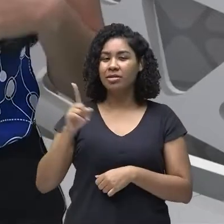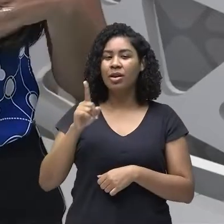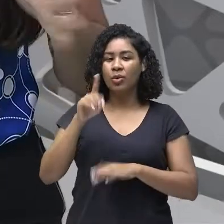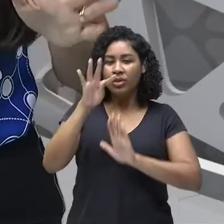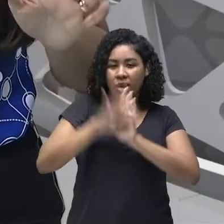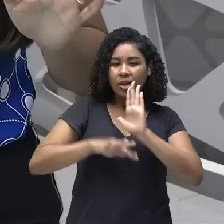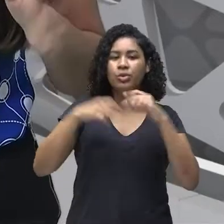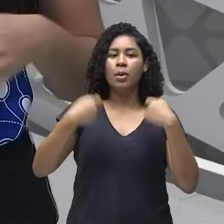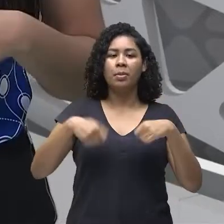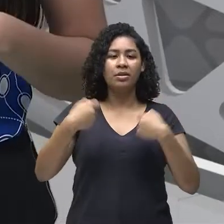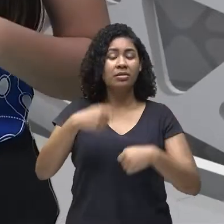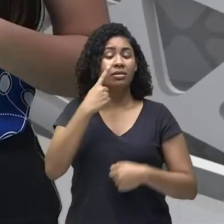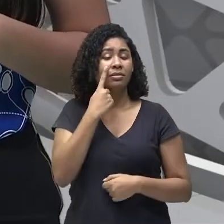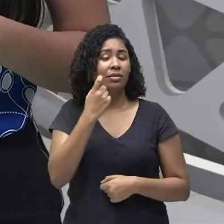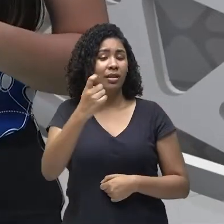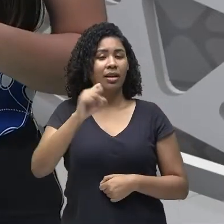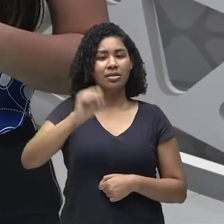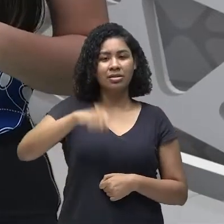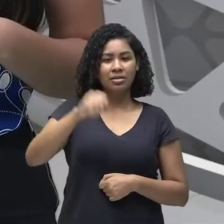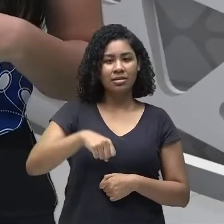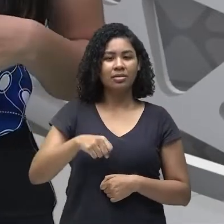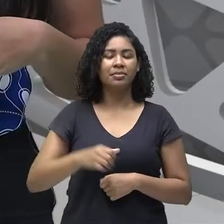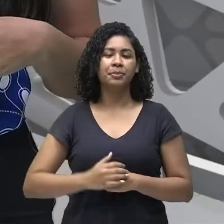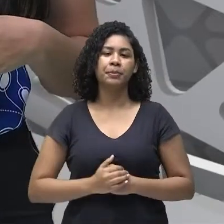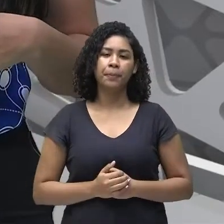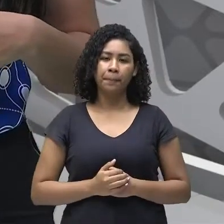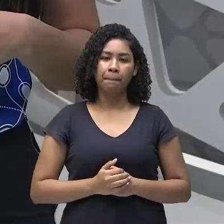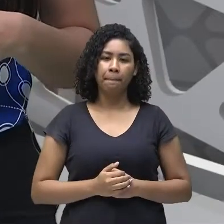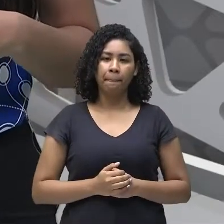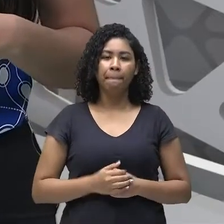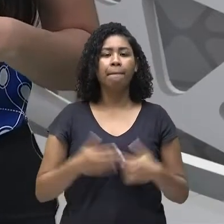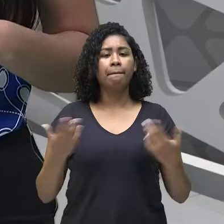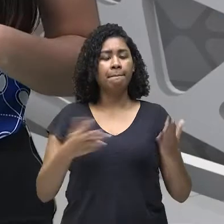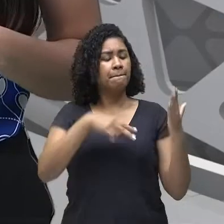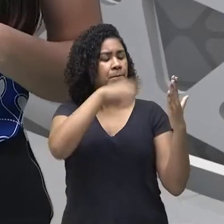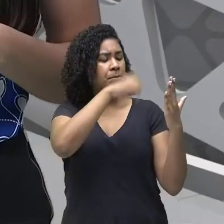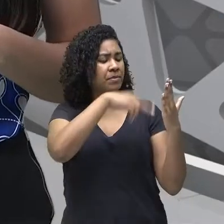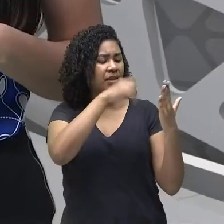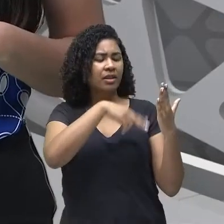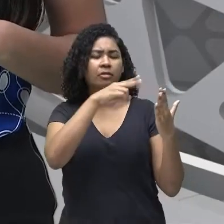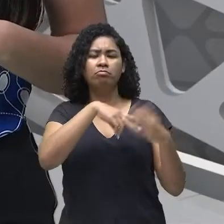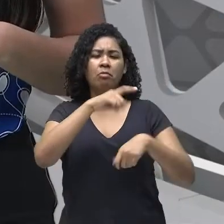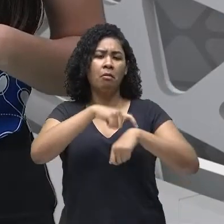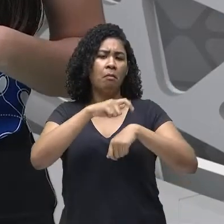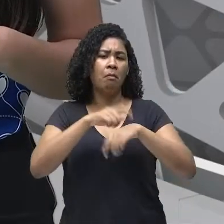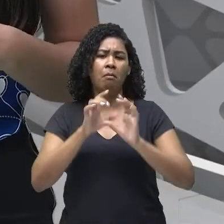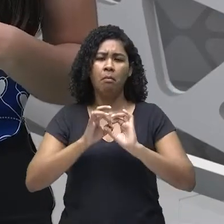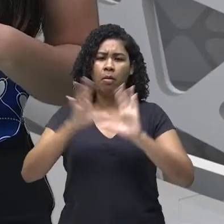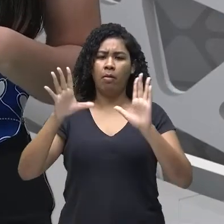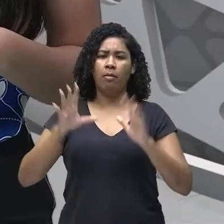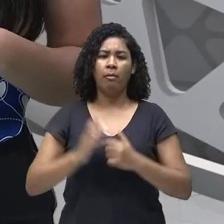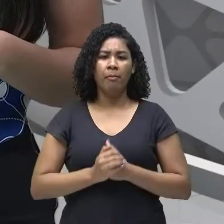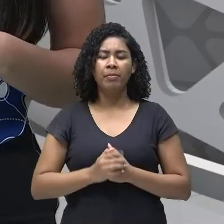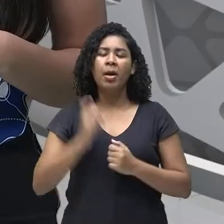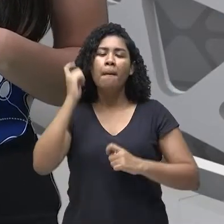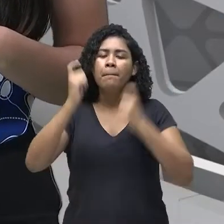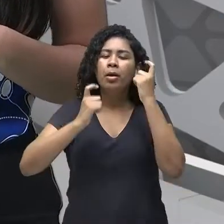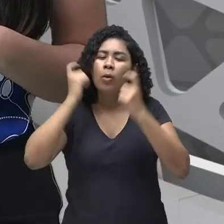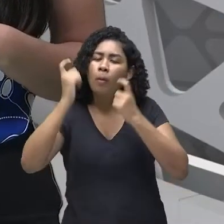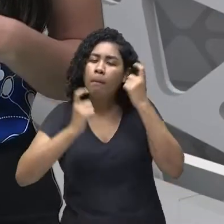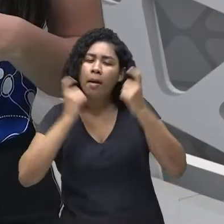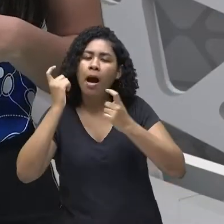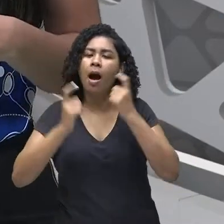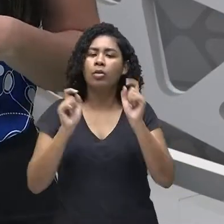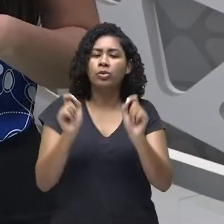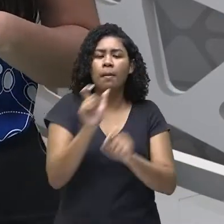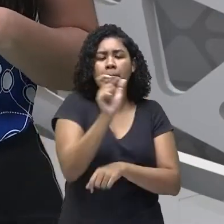vai gastar tempo aí lendo, né? Nós lemos por longos espaços de tempo, sem a preocupação de